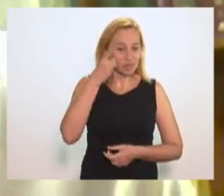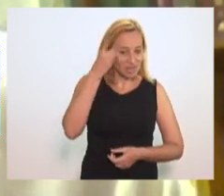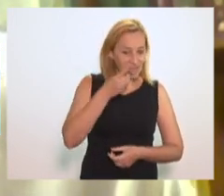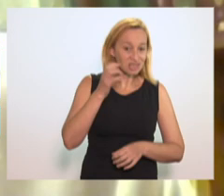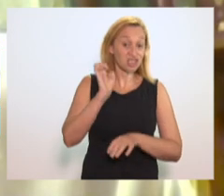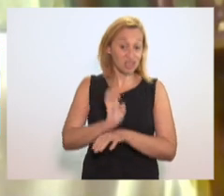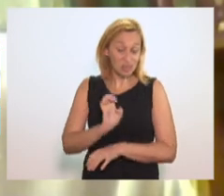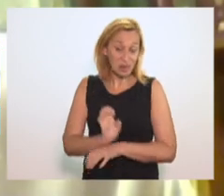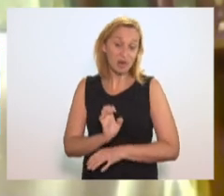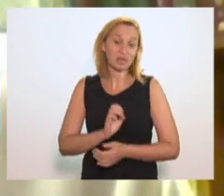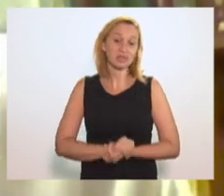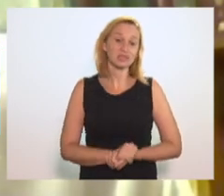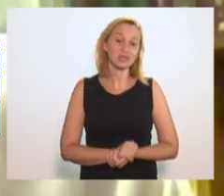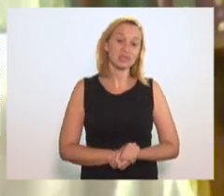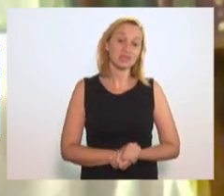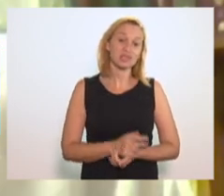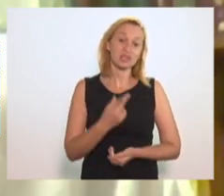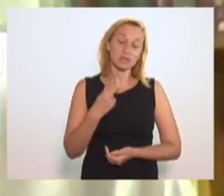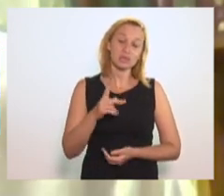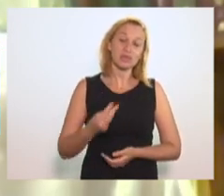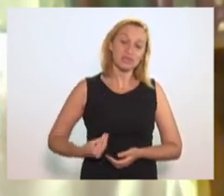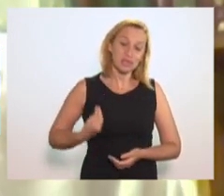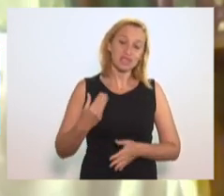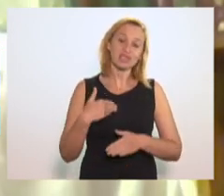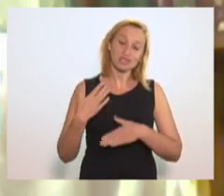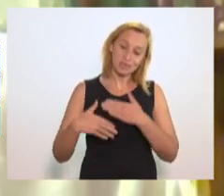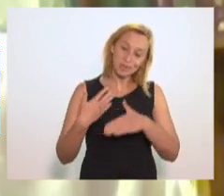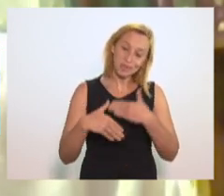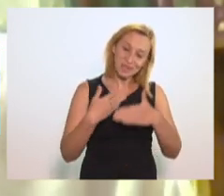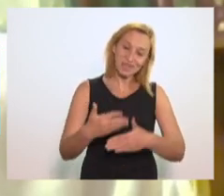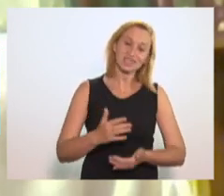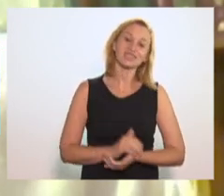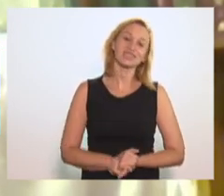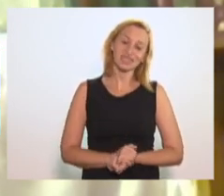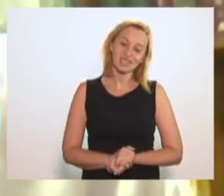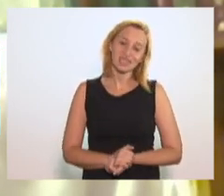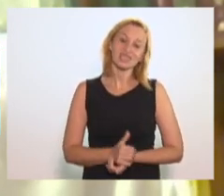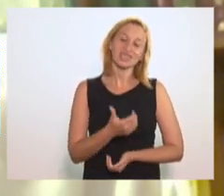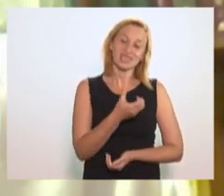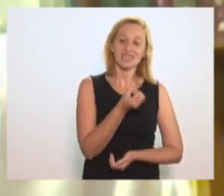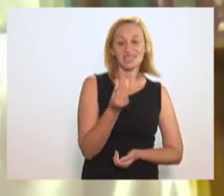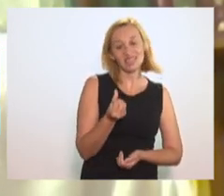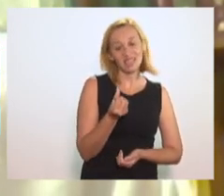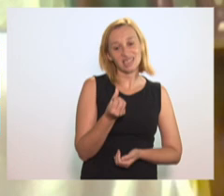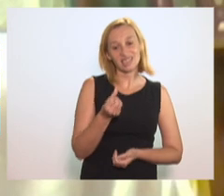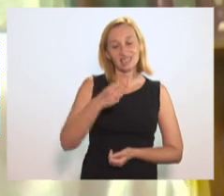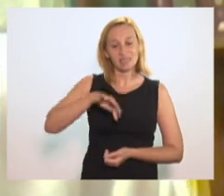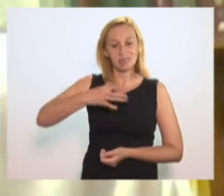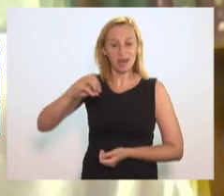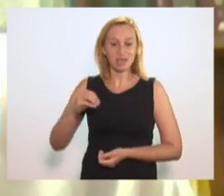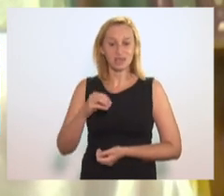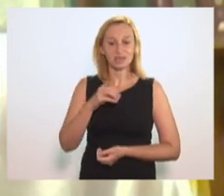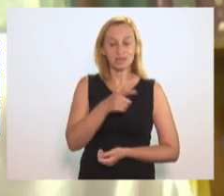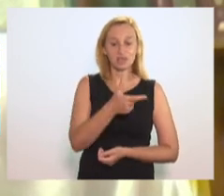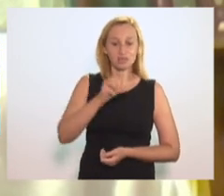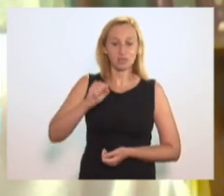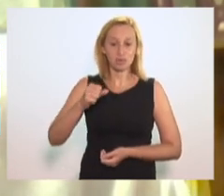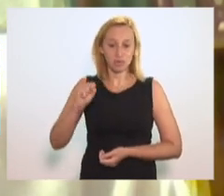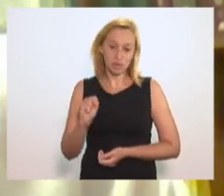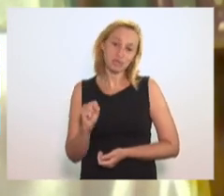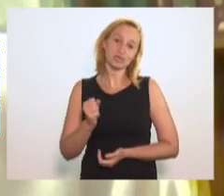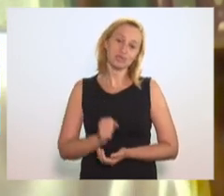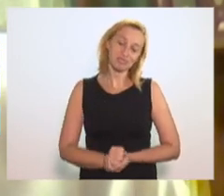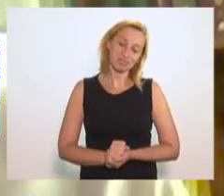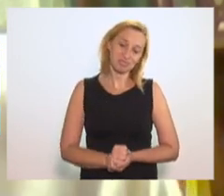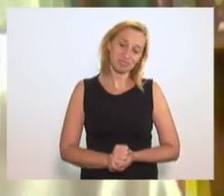e que deixou sua vida exatamente no dia 16 de março de 2008 por isso